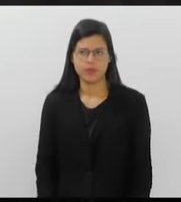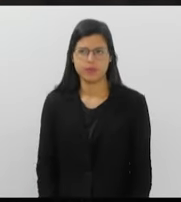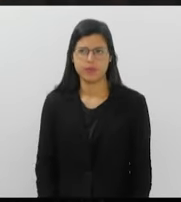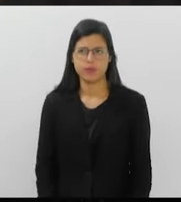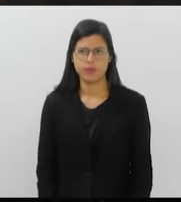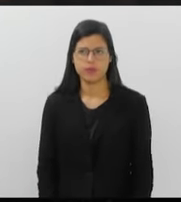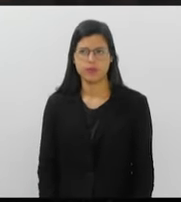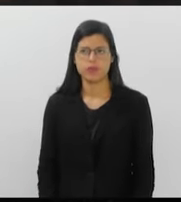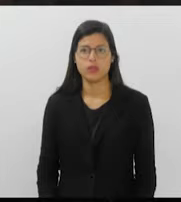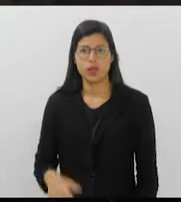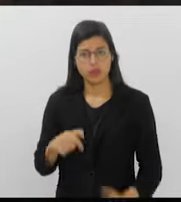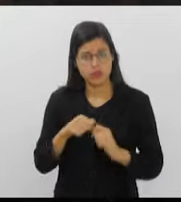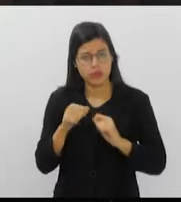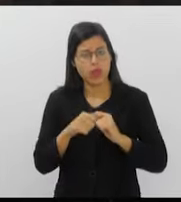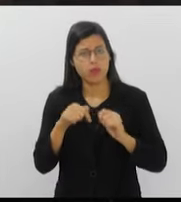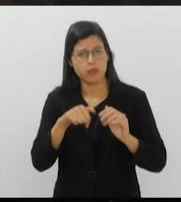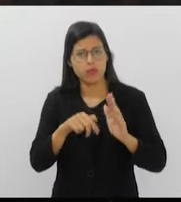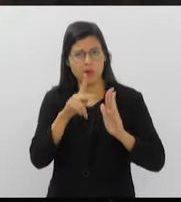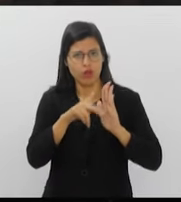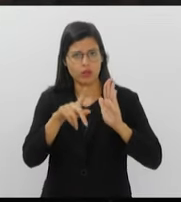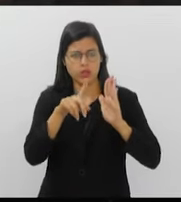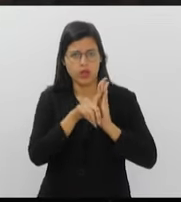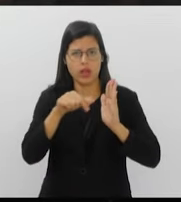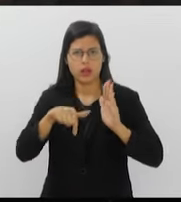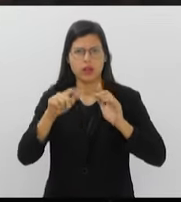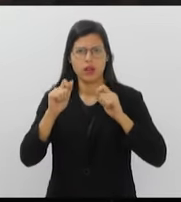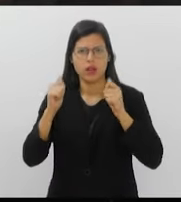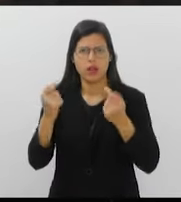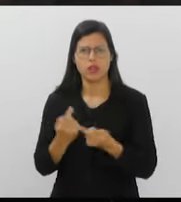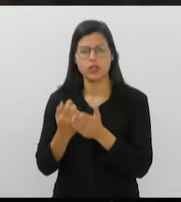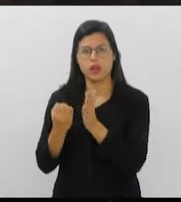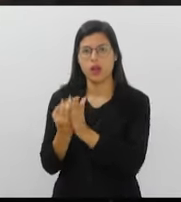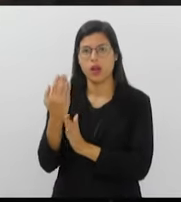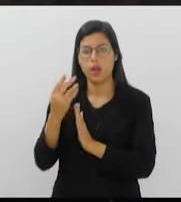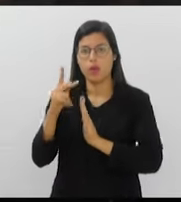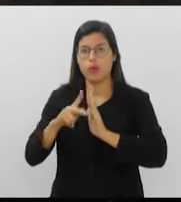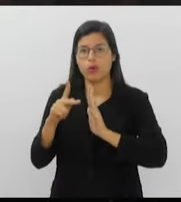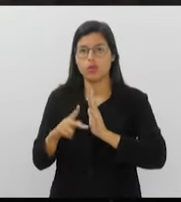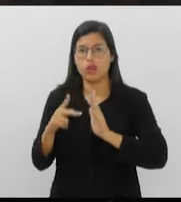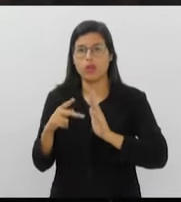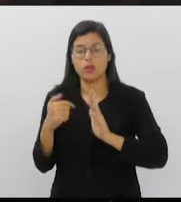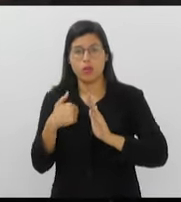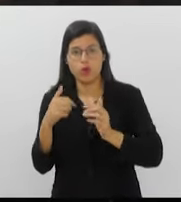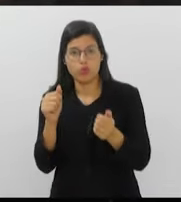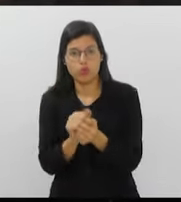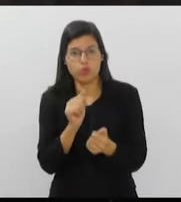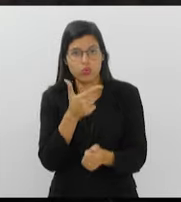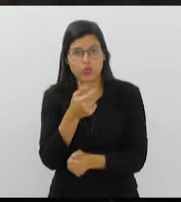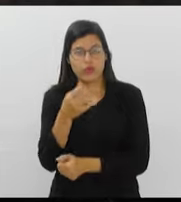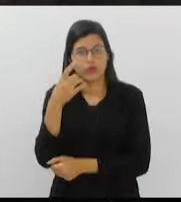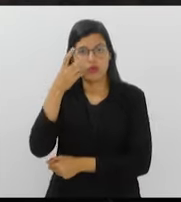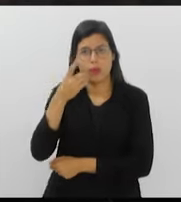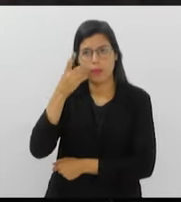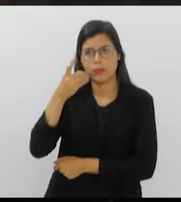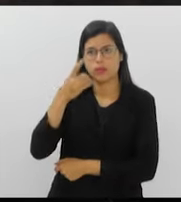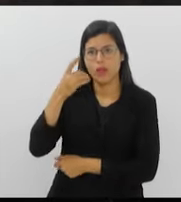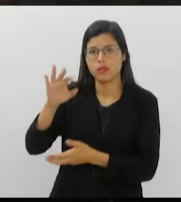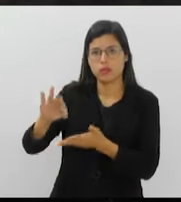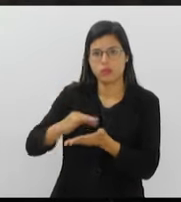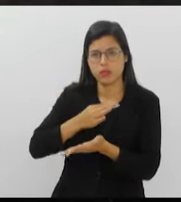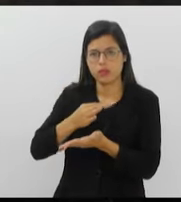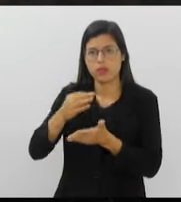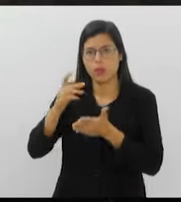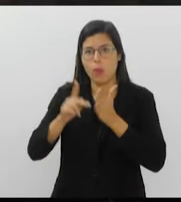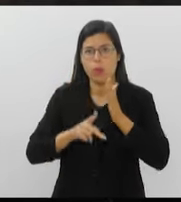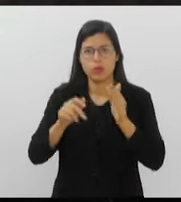Então foi protocolado nessa casa aqui, criamos esse projeto, eu e mais 20 deputados que estamos assinando o projeto